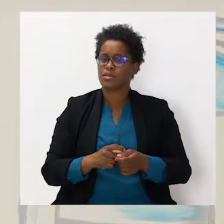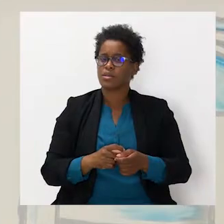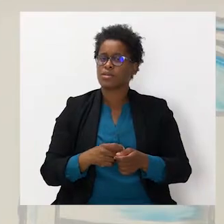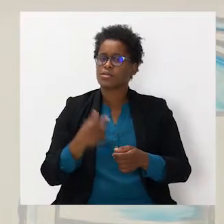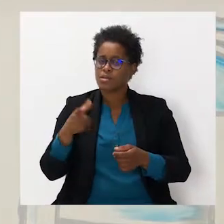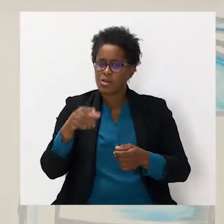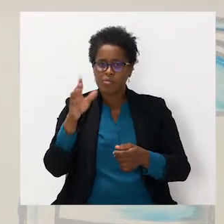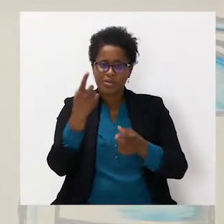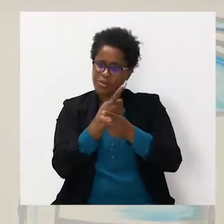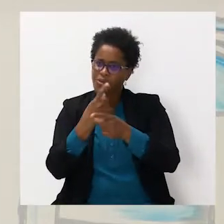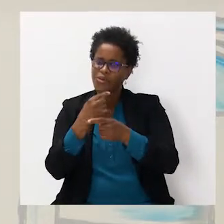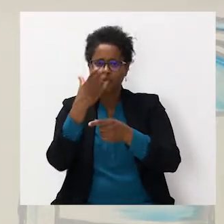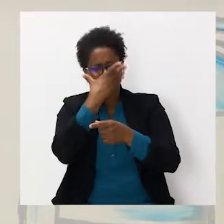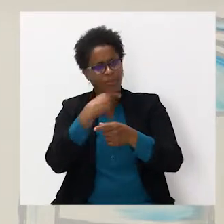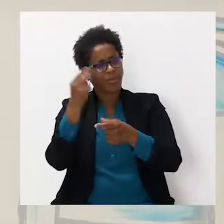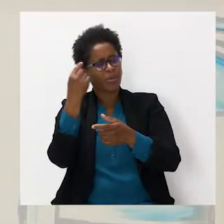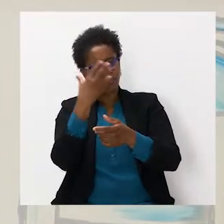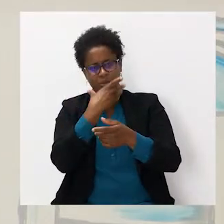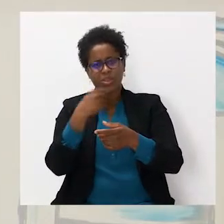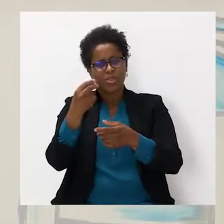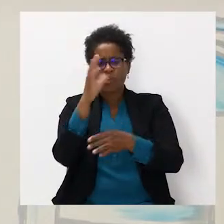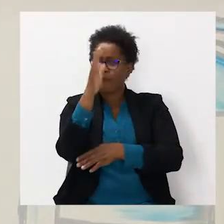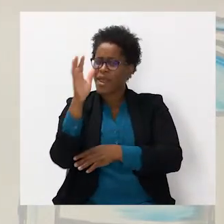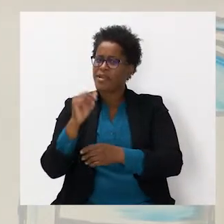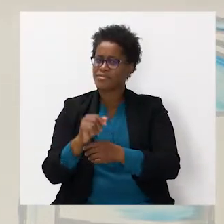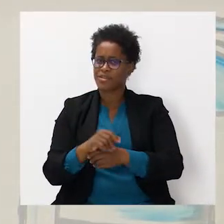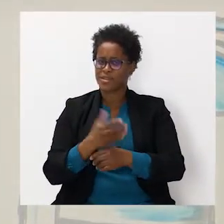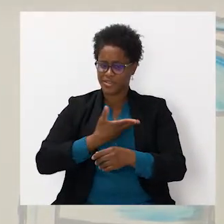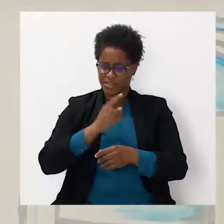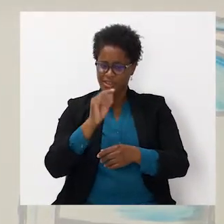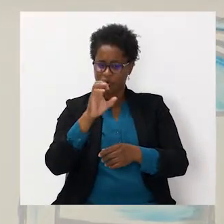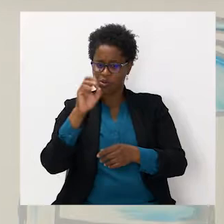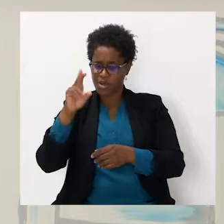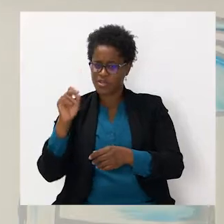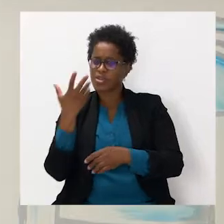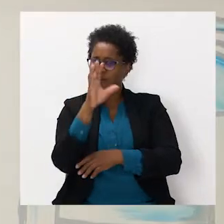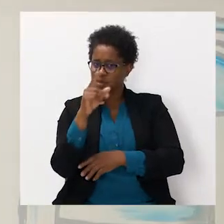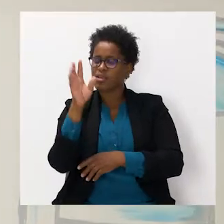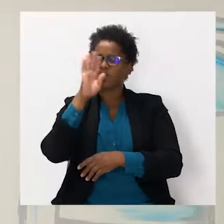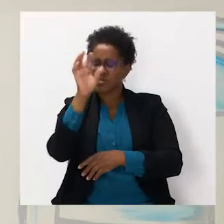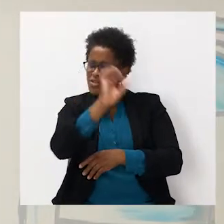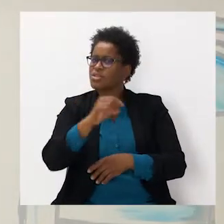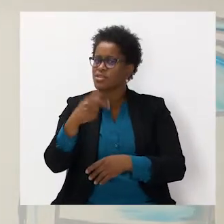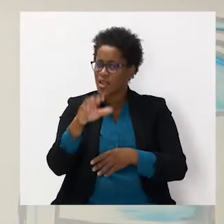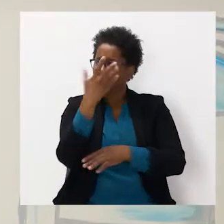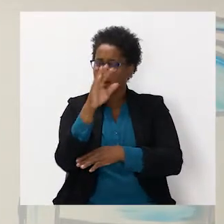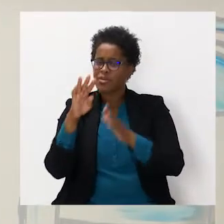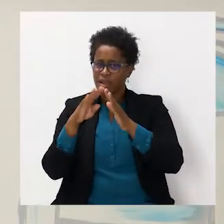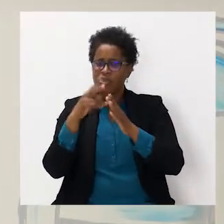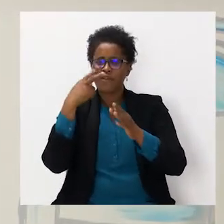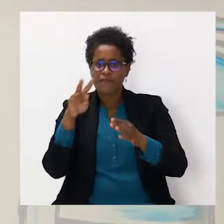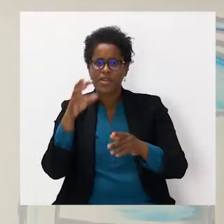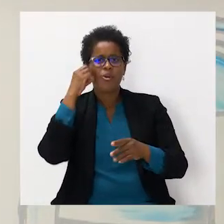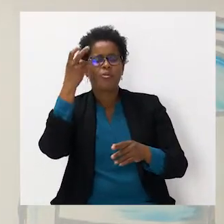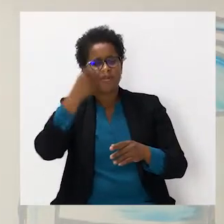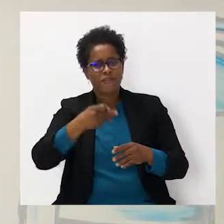uma decoração com plantas. Vocês podem, se tiverem plantas em casa, vocês veem como é que fica o quintal